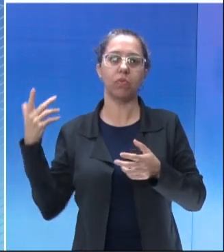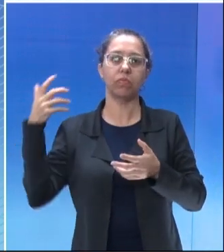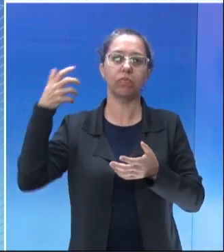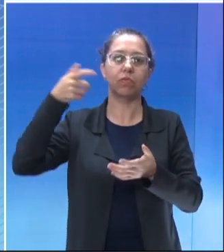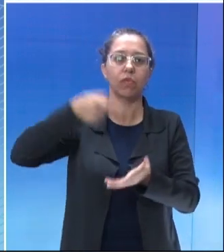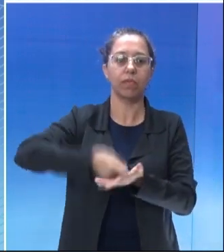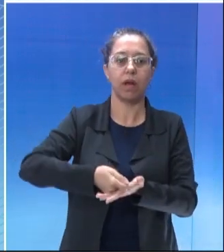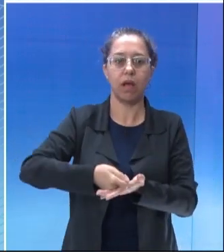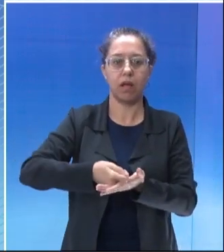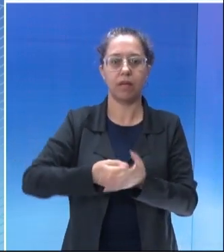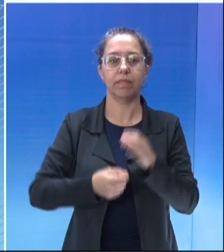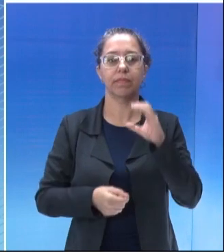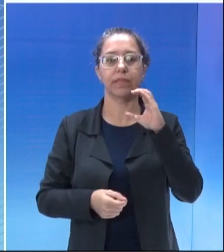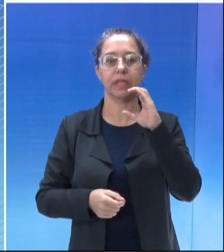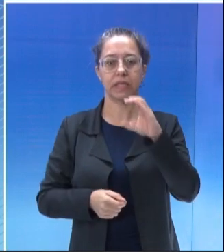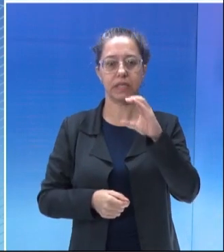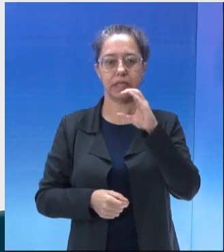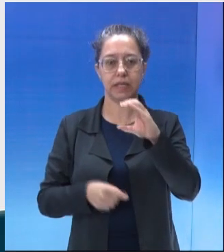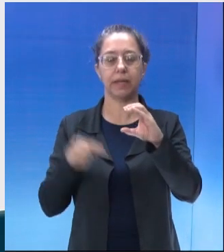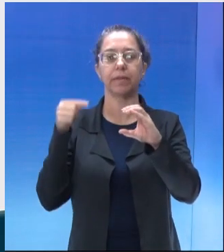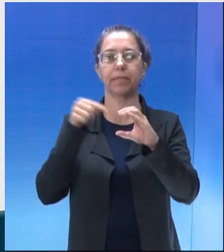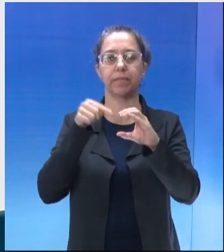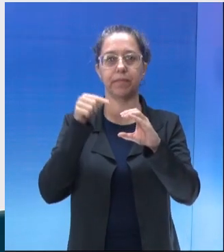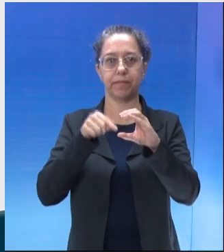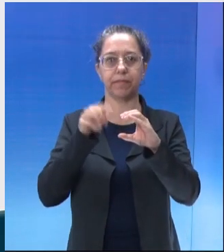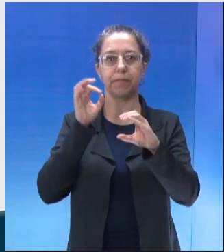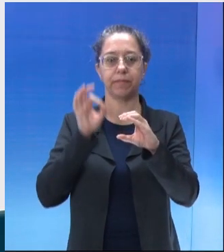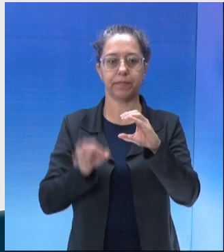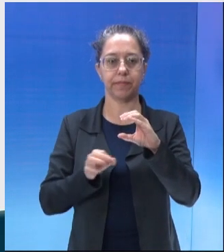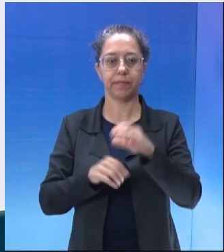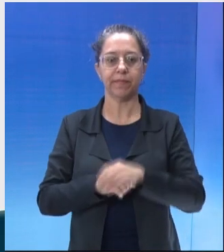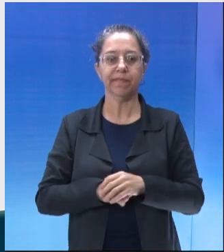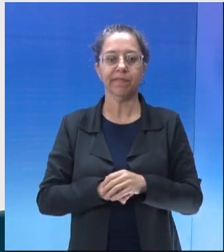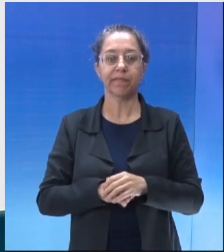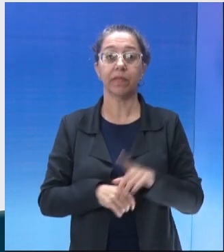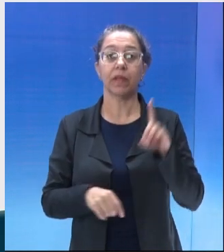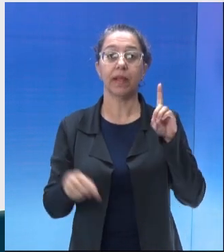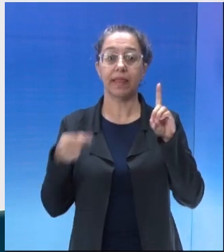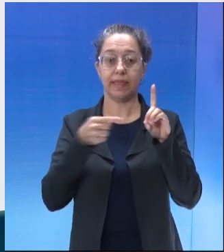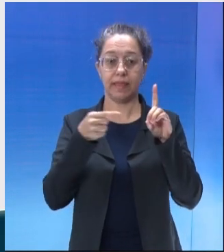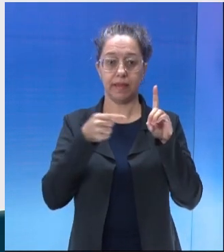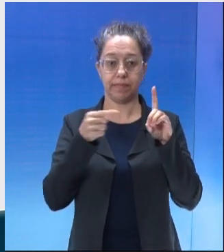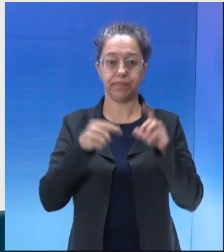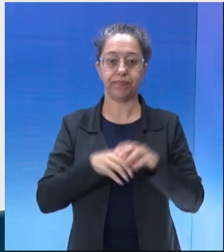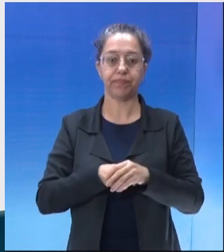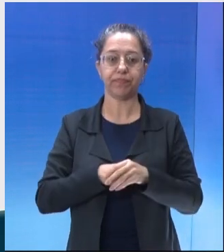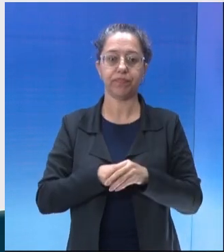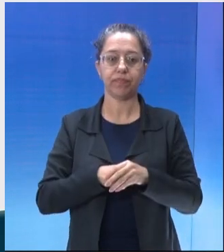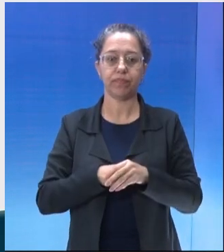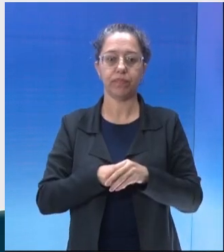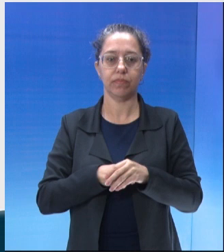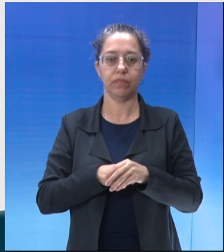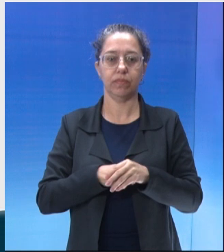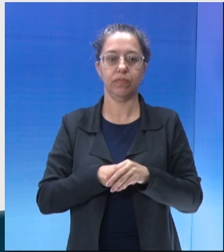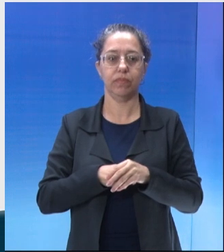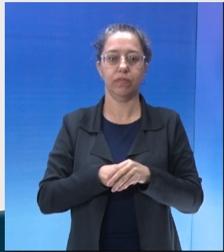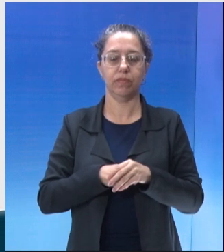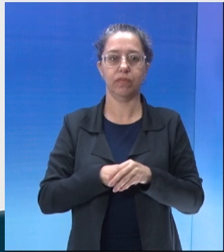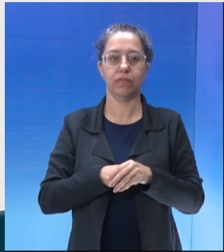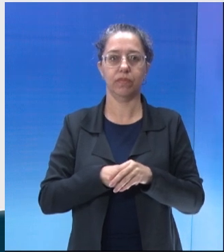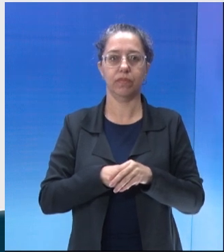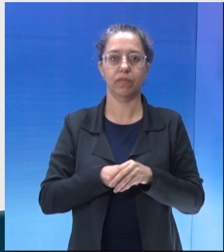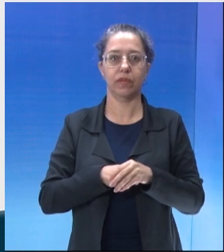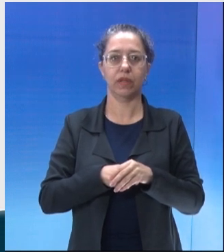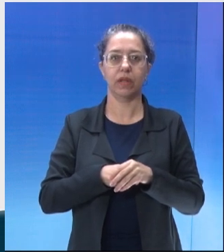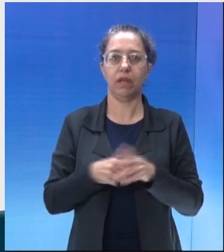letra C é aí o gabarito dessa questão. A letra D fala da desruralização da elite. Não, gente, a